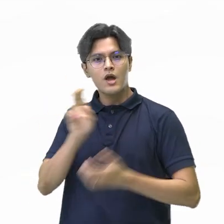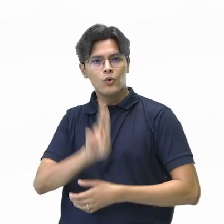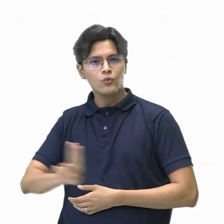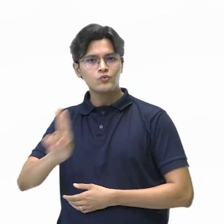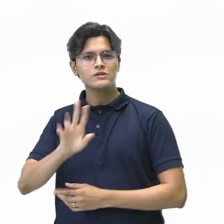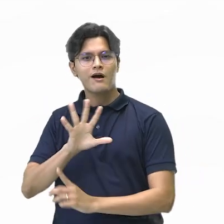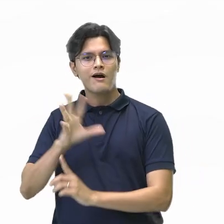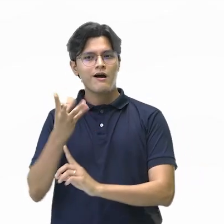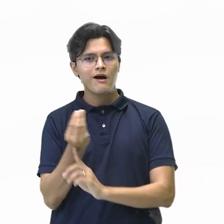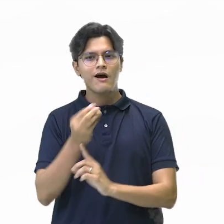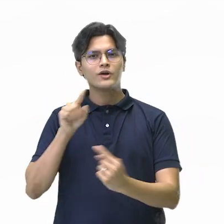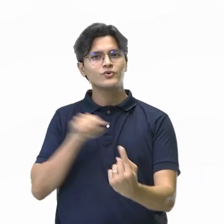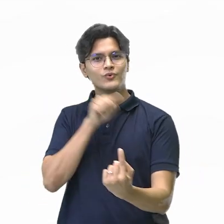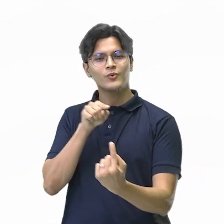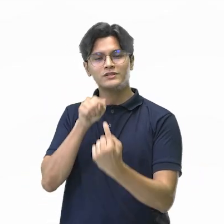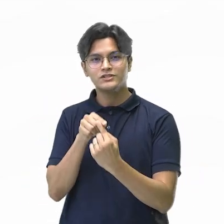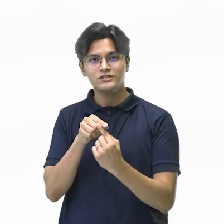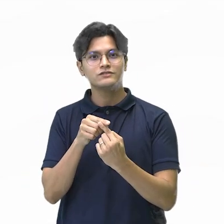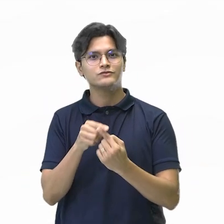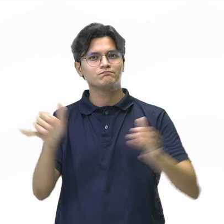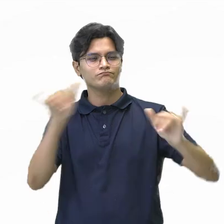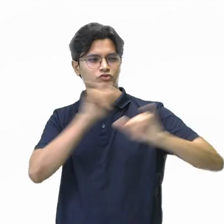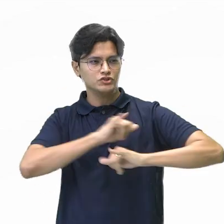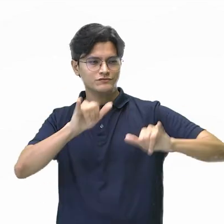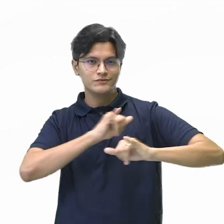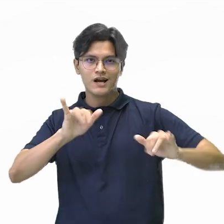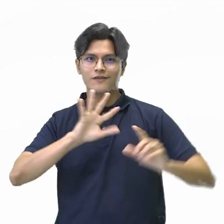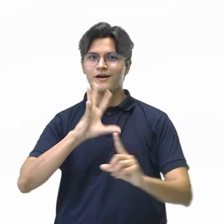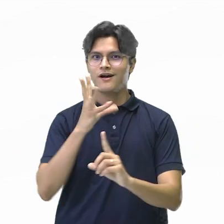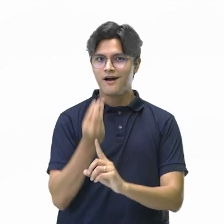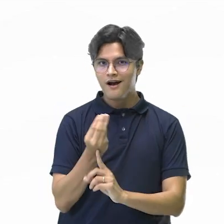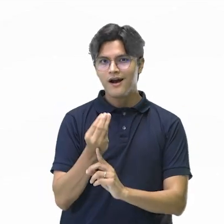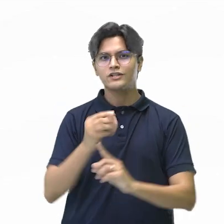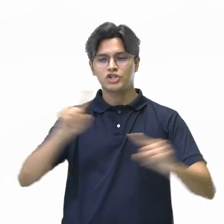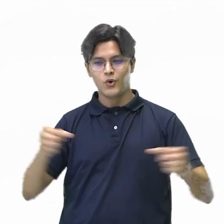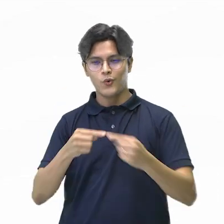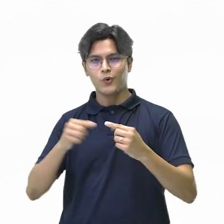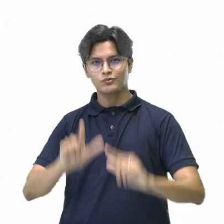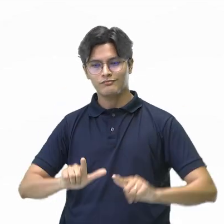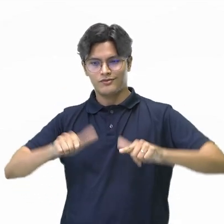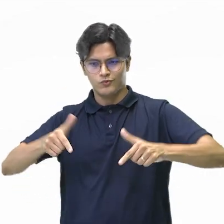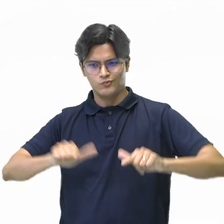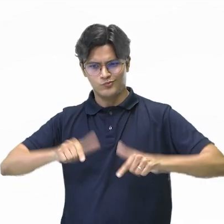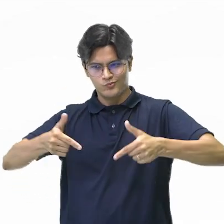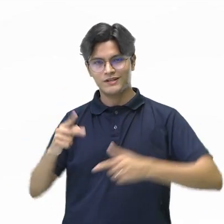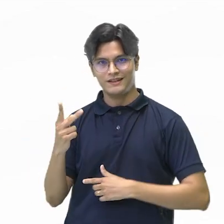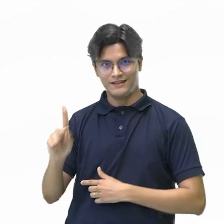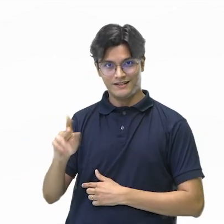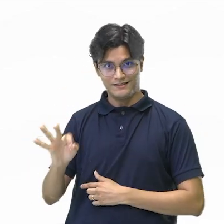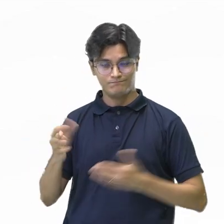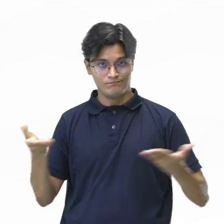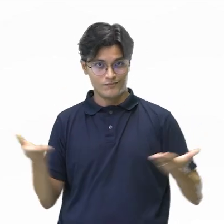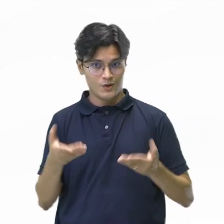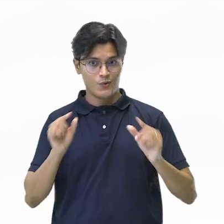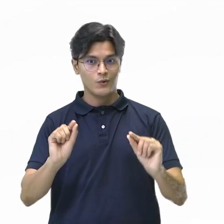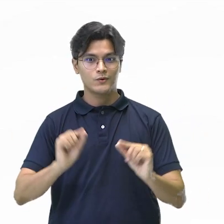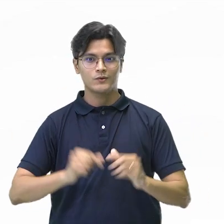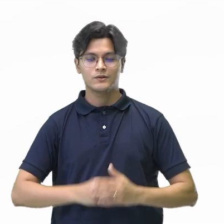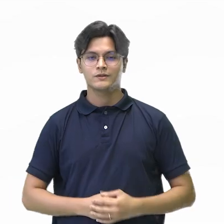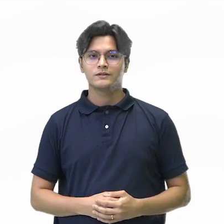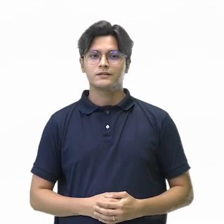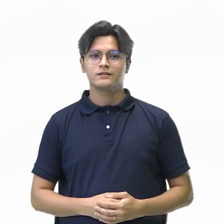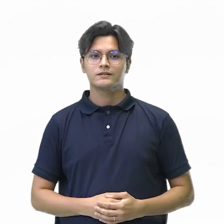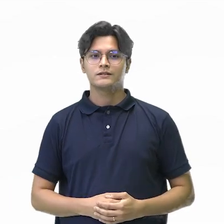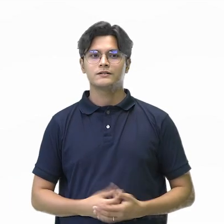que o artista defende. Vamos agora apresentar para vocês, já que nós estamos falando desse mural, que é um